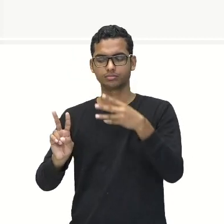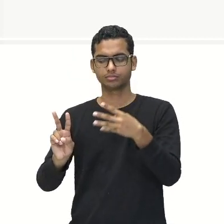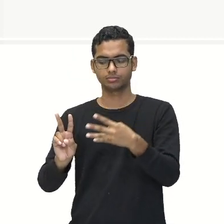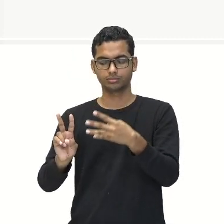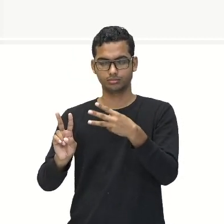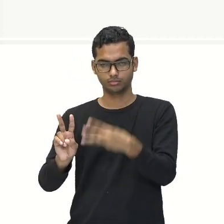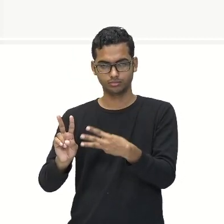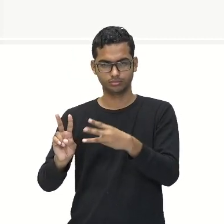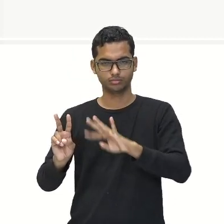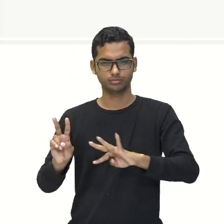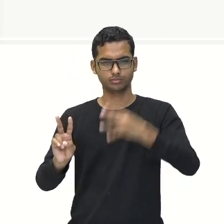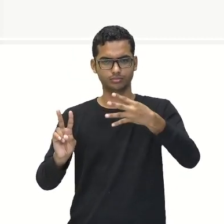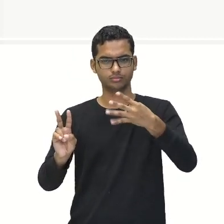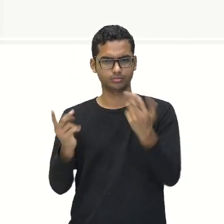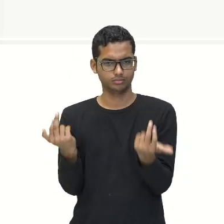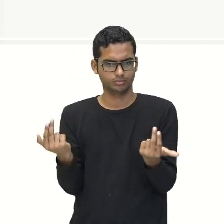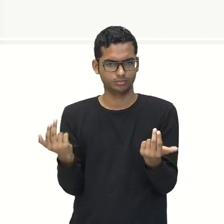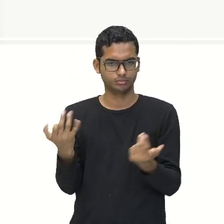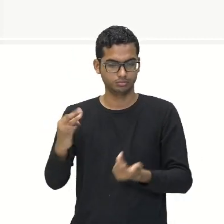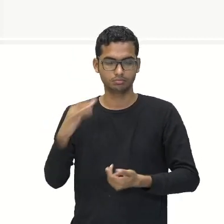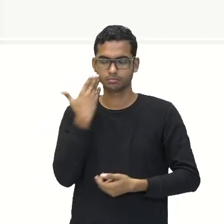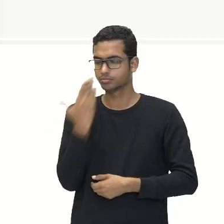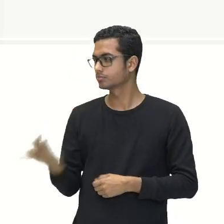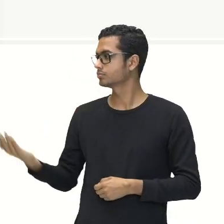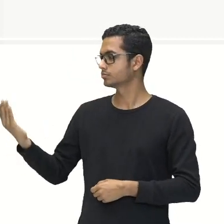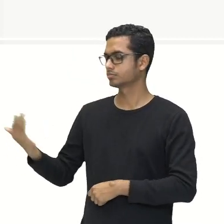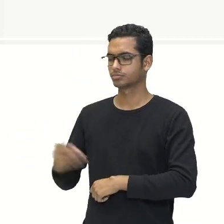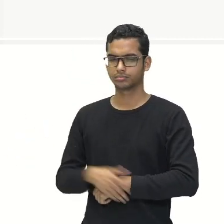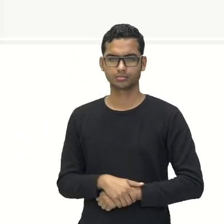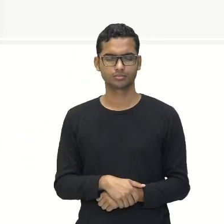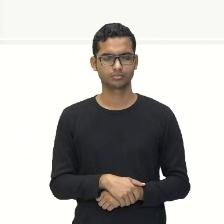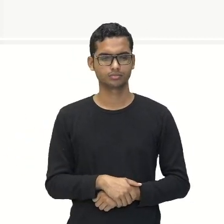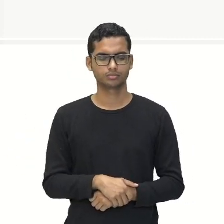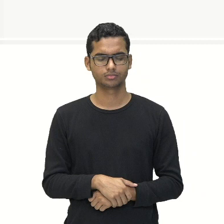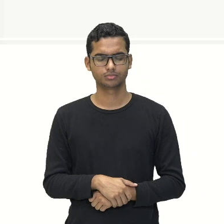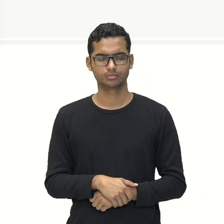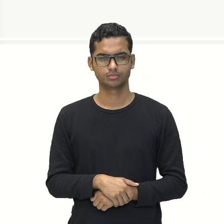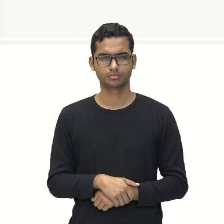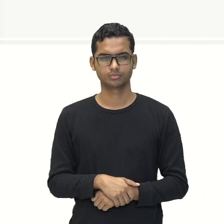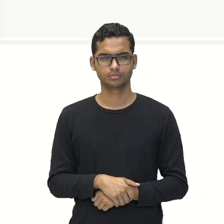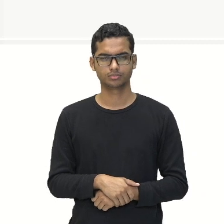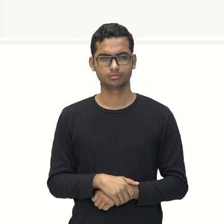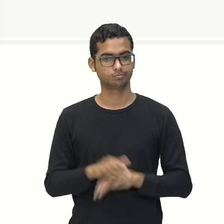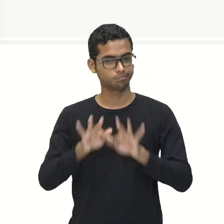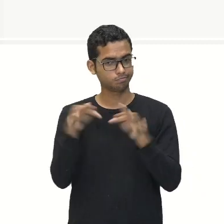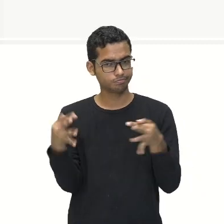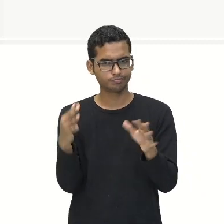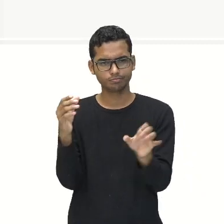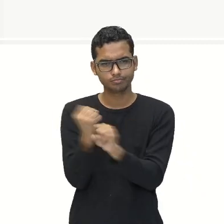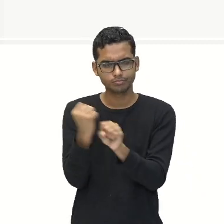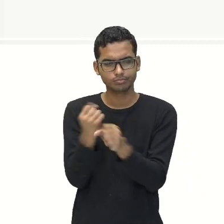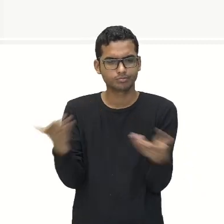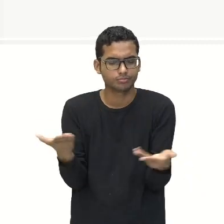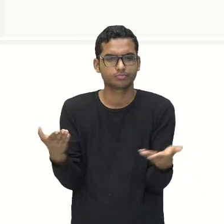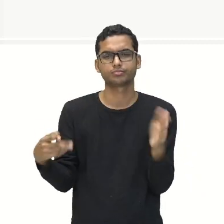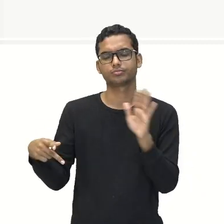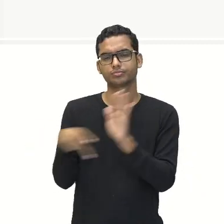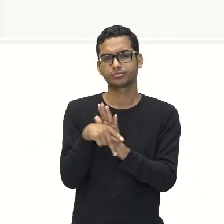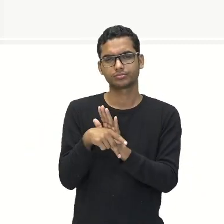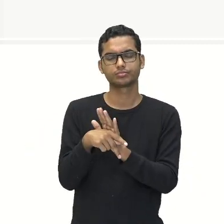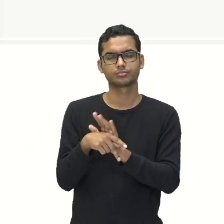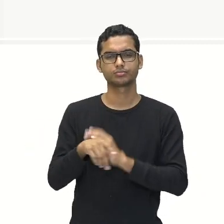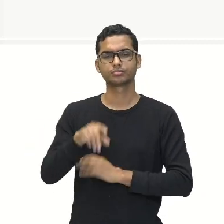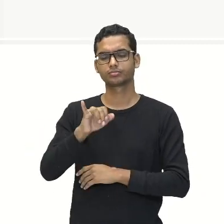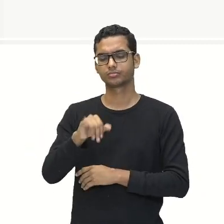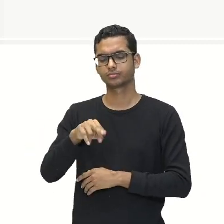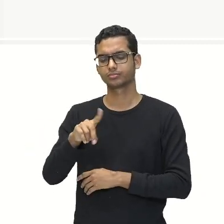81? Né? Feito isso, olha o que vai acontecer. Vou simplificar o índice da raiz com